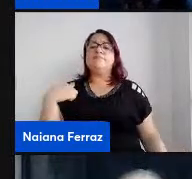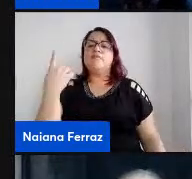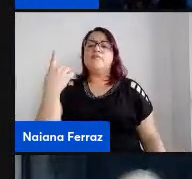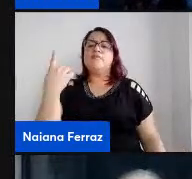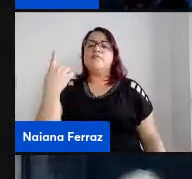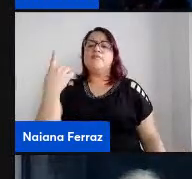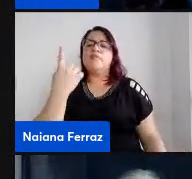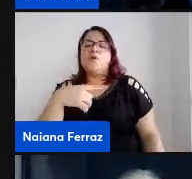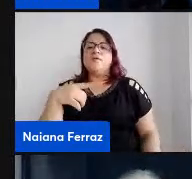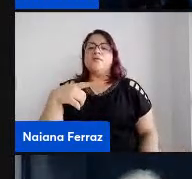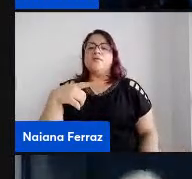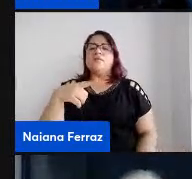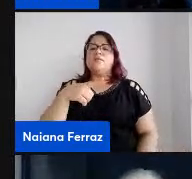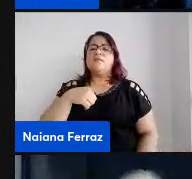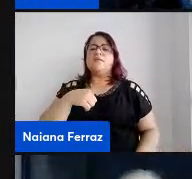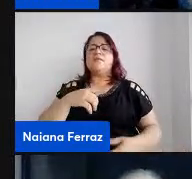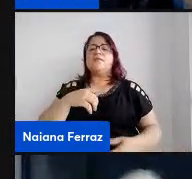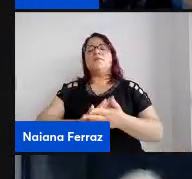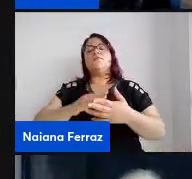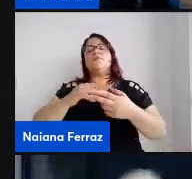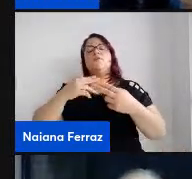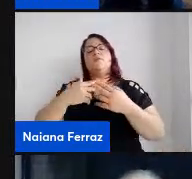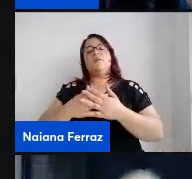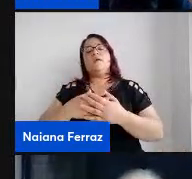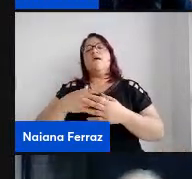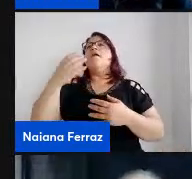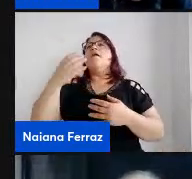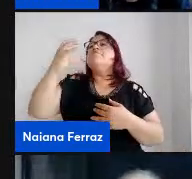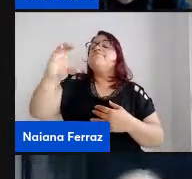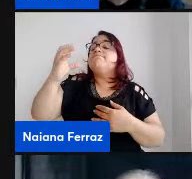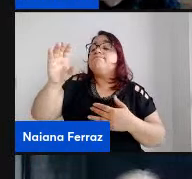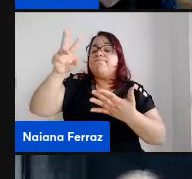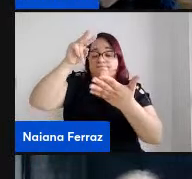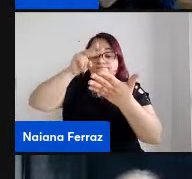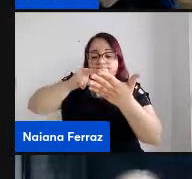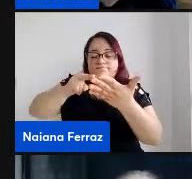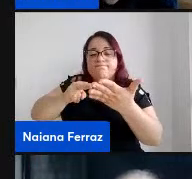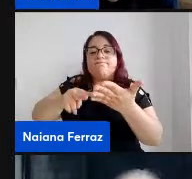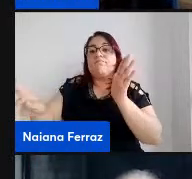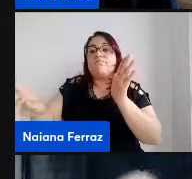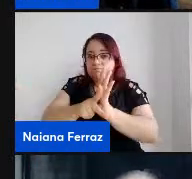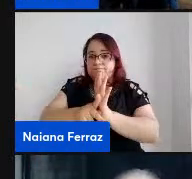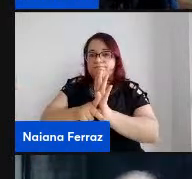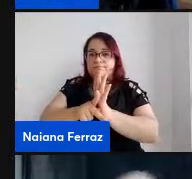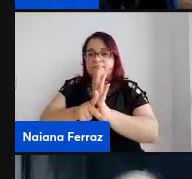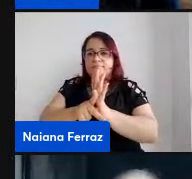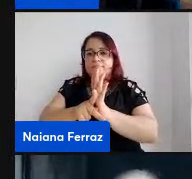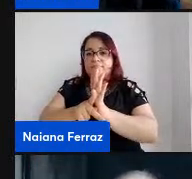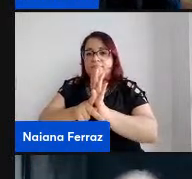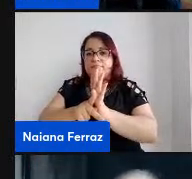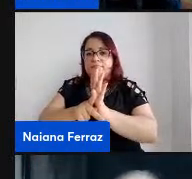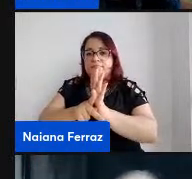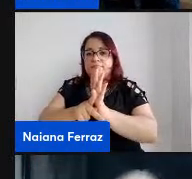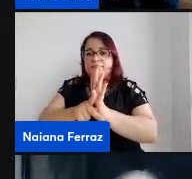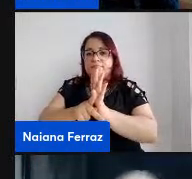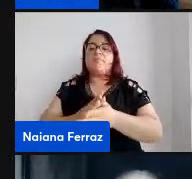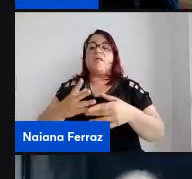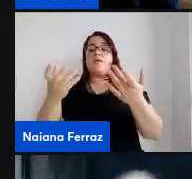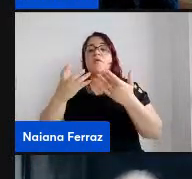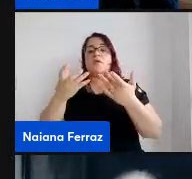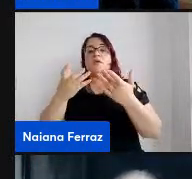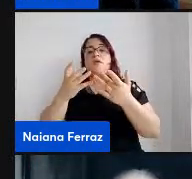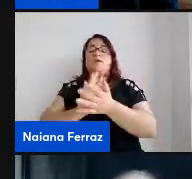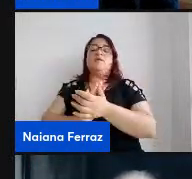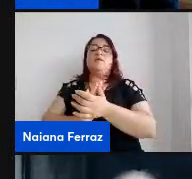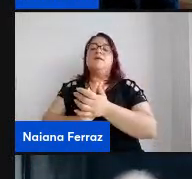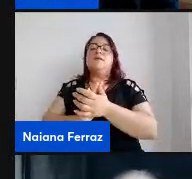uma ciência da leitura. Então, eu queria brevemente dar três passos que estão